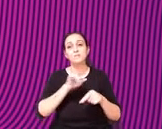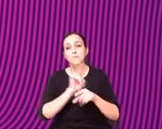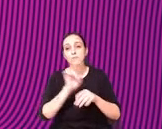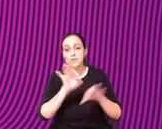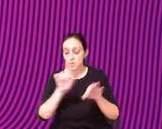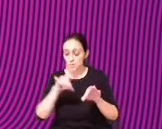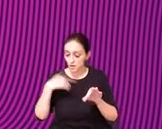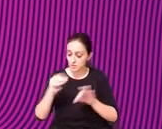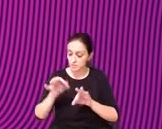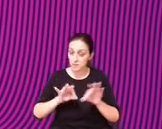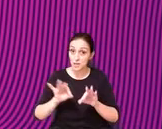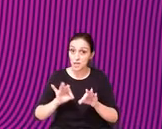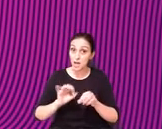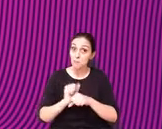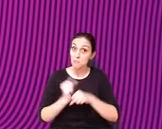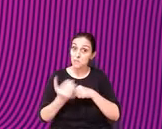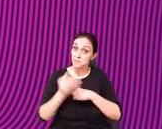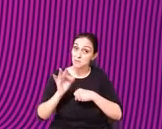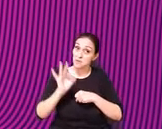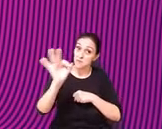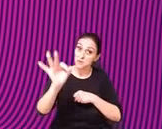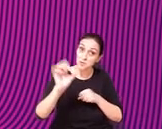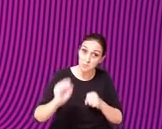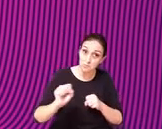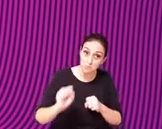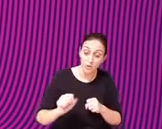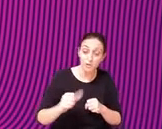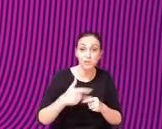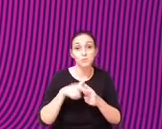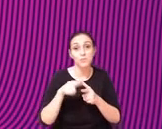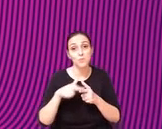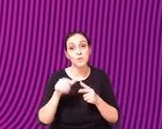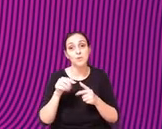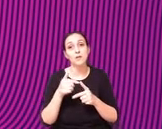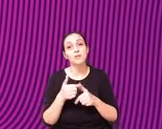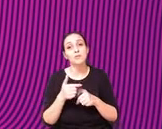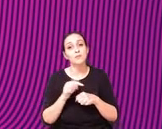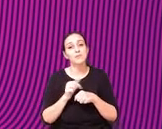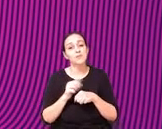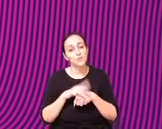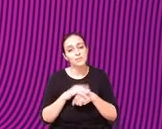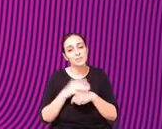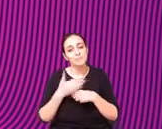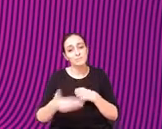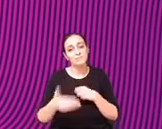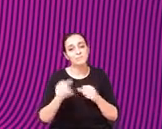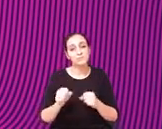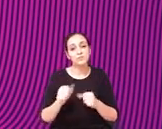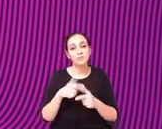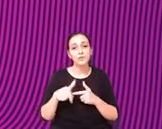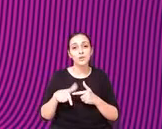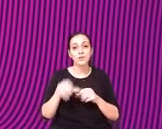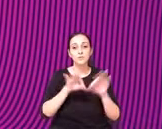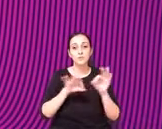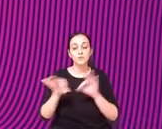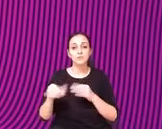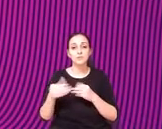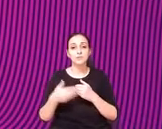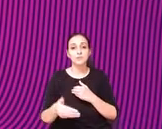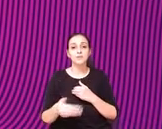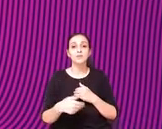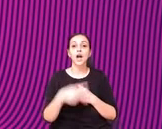próxima pandemia, para uma próxima sobrecarga nas nossas populações. E daí temos produzido este position